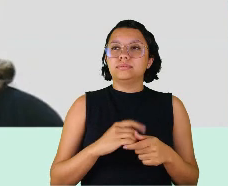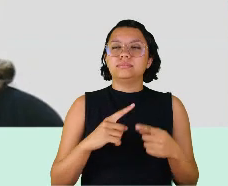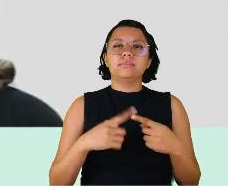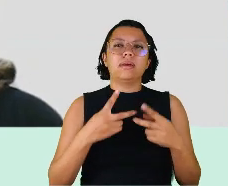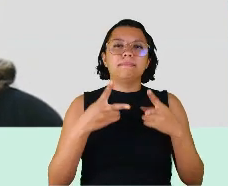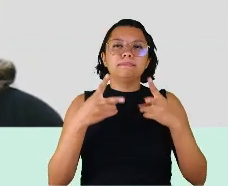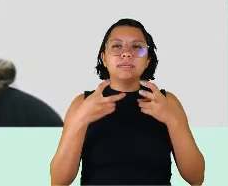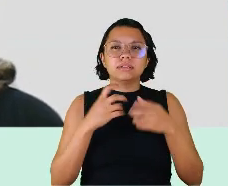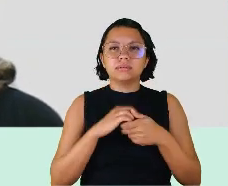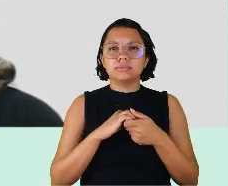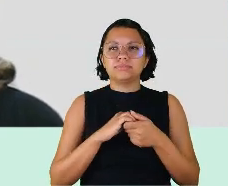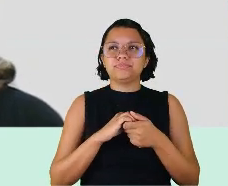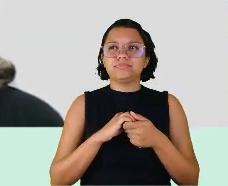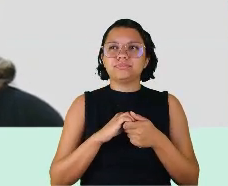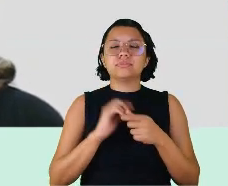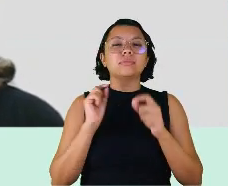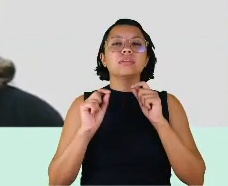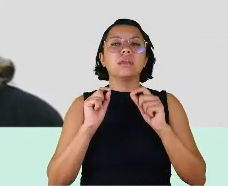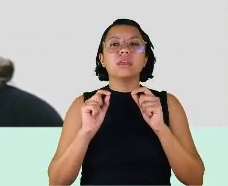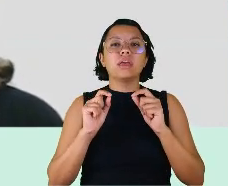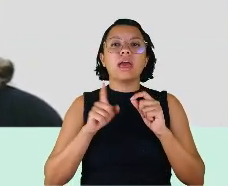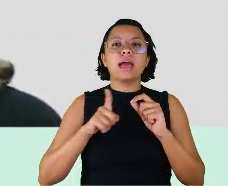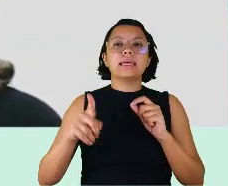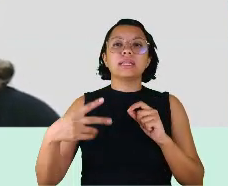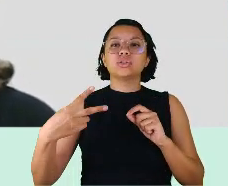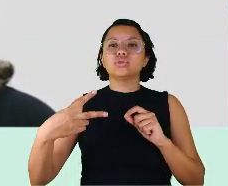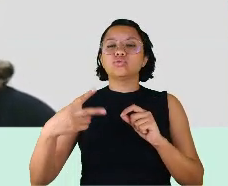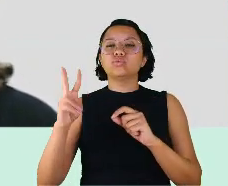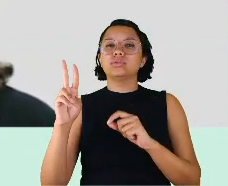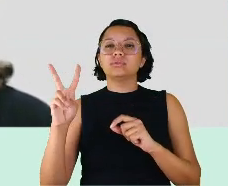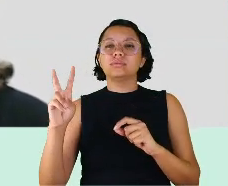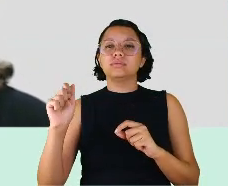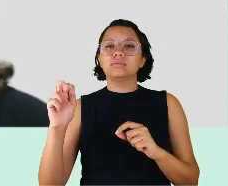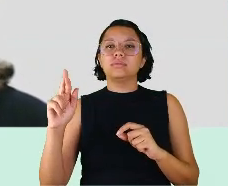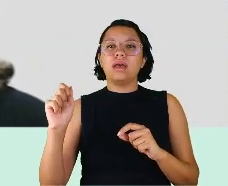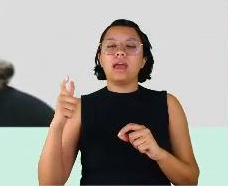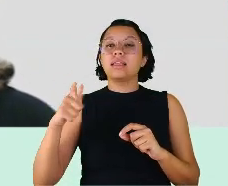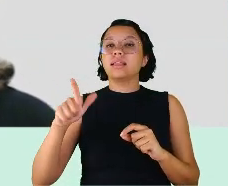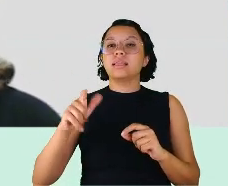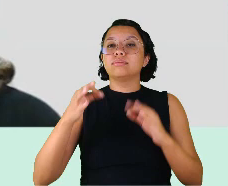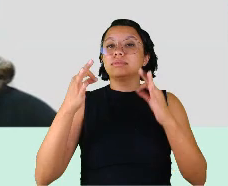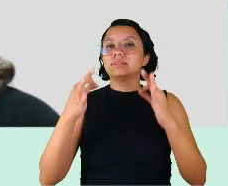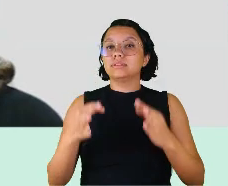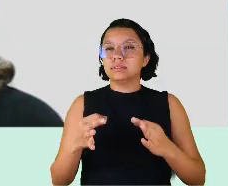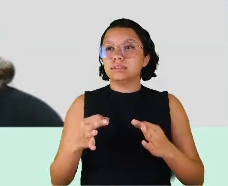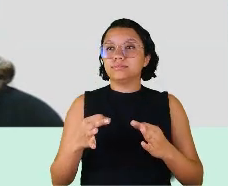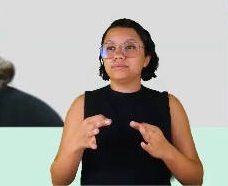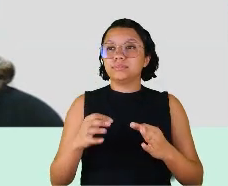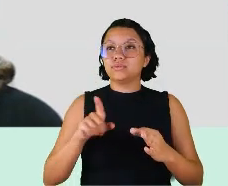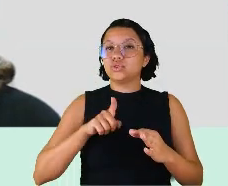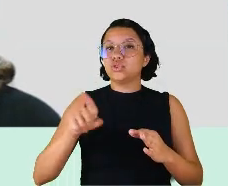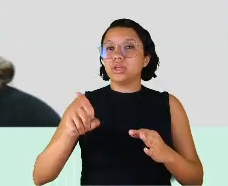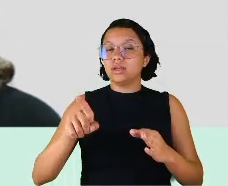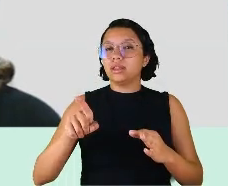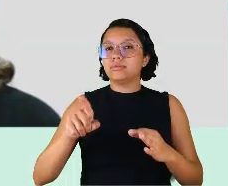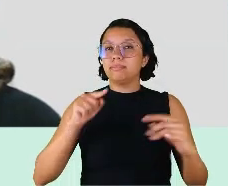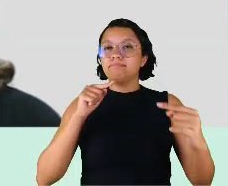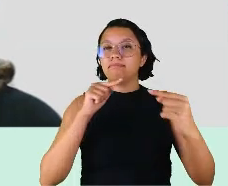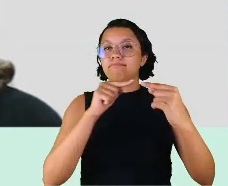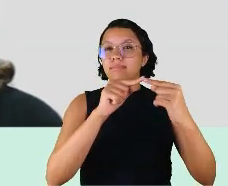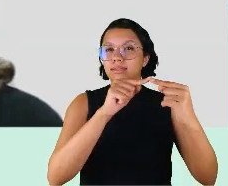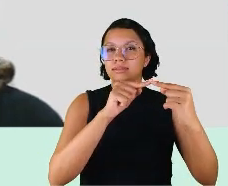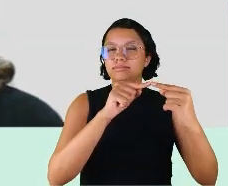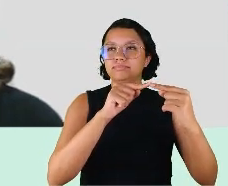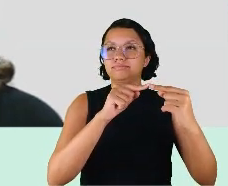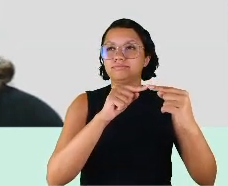nós percebemos que aquelas 2 varas não têm certeza de que aquilo